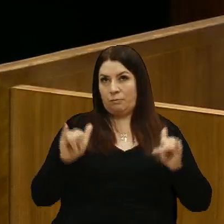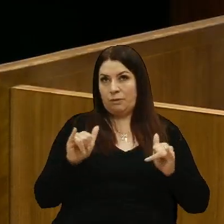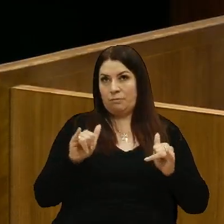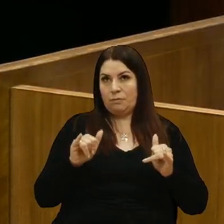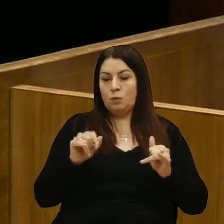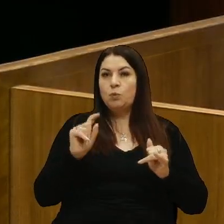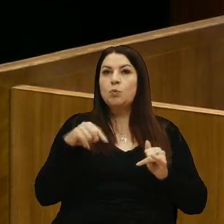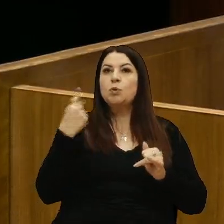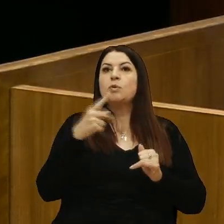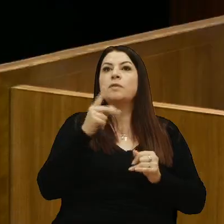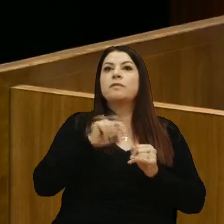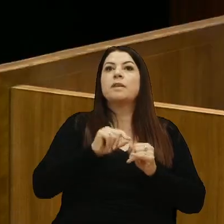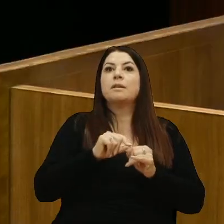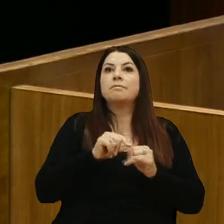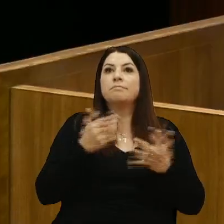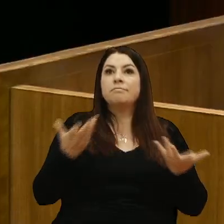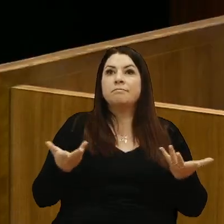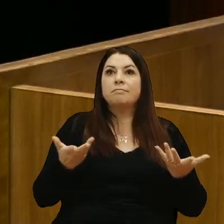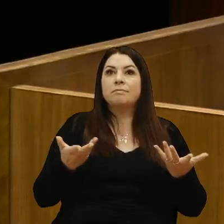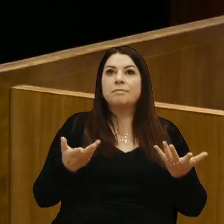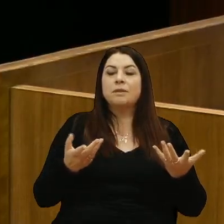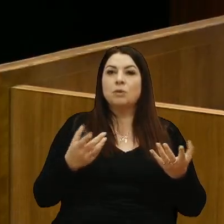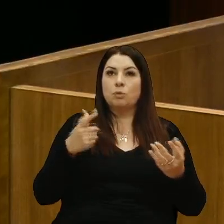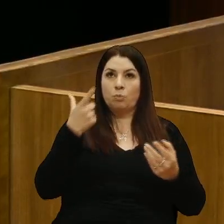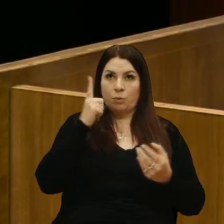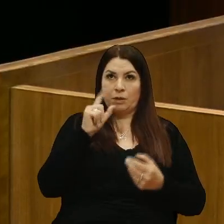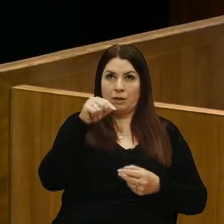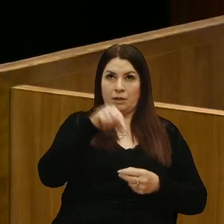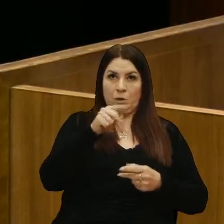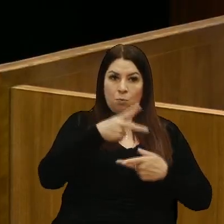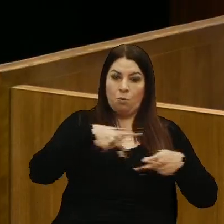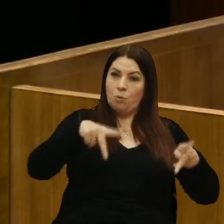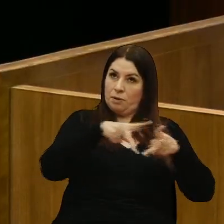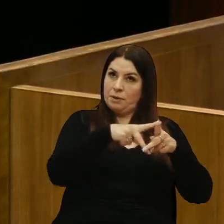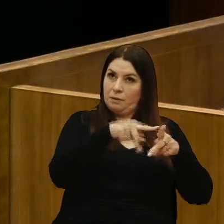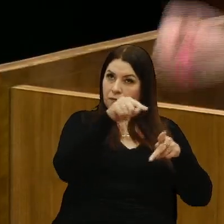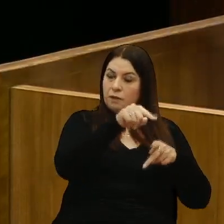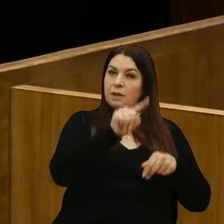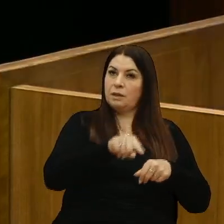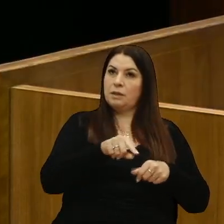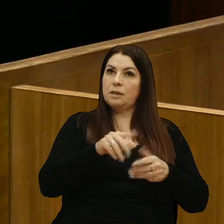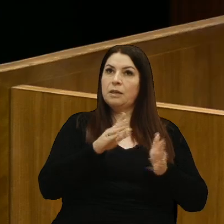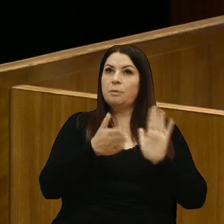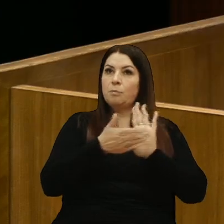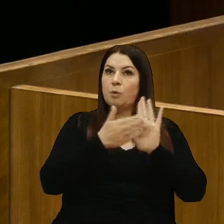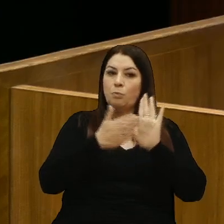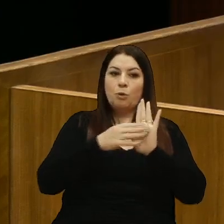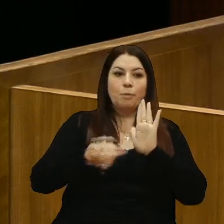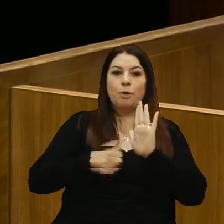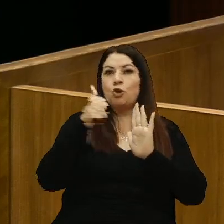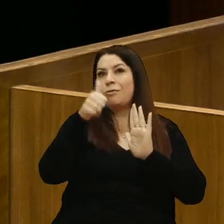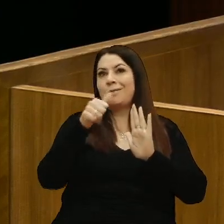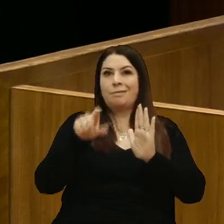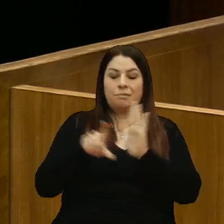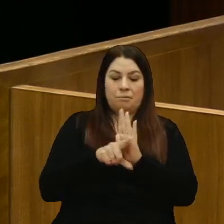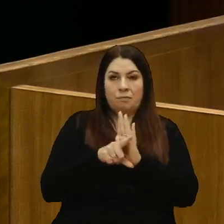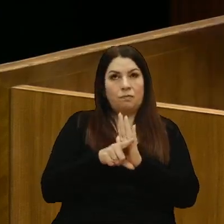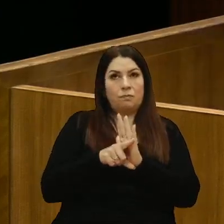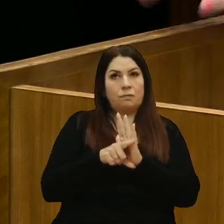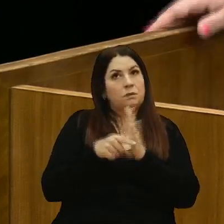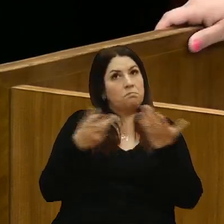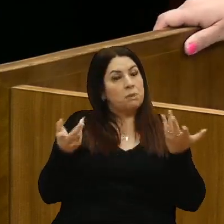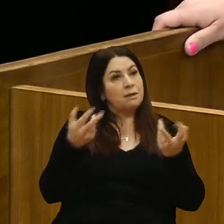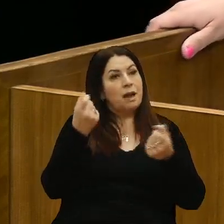E o que a gente faz? A gente, como eleitos da população, vem aqui e propõe uma melhoria na legislação. Mas